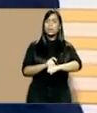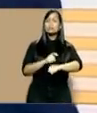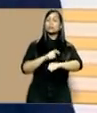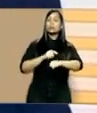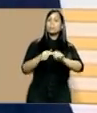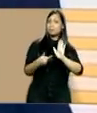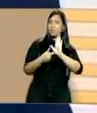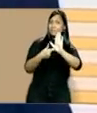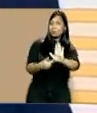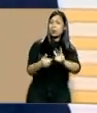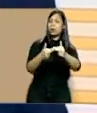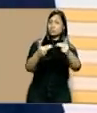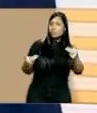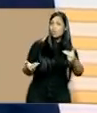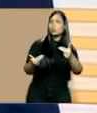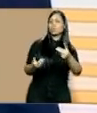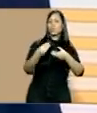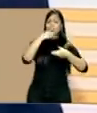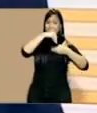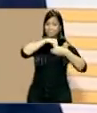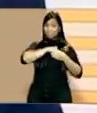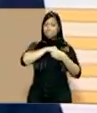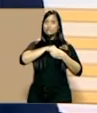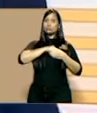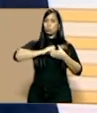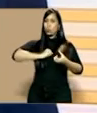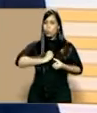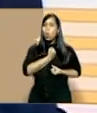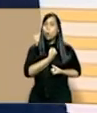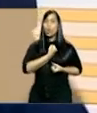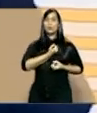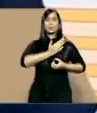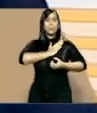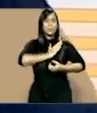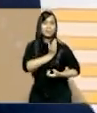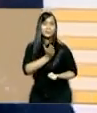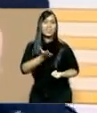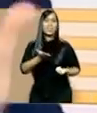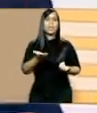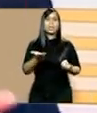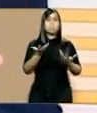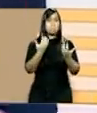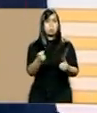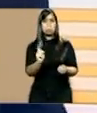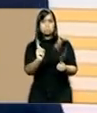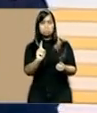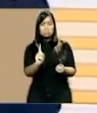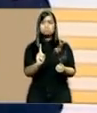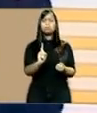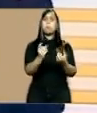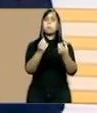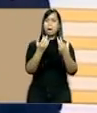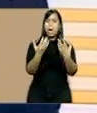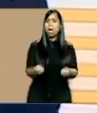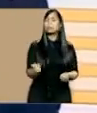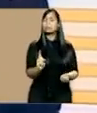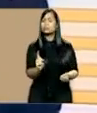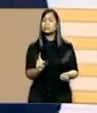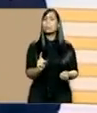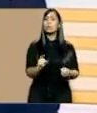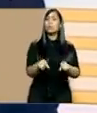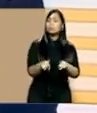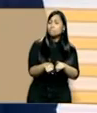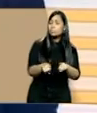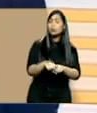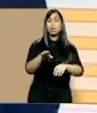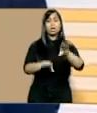manifestar aquilo que está em nós mesmo, o ódio, o preconceito, a não aceitação, a intolerância, ou às vezes o